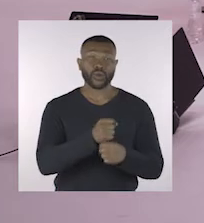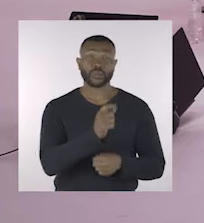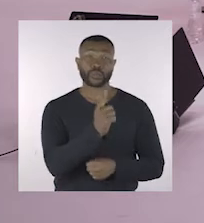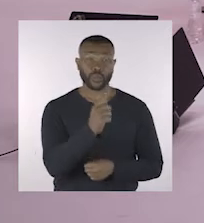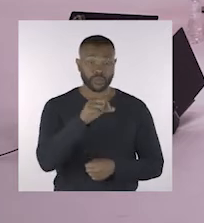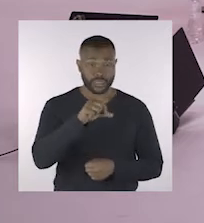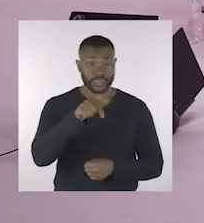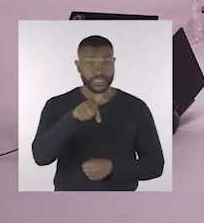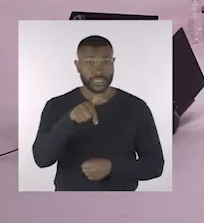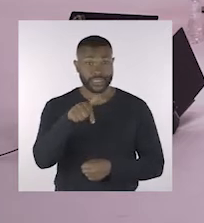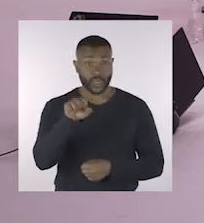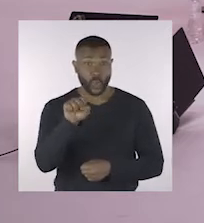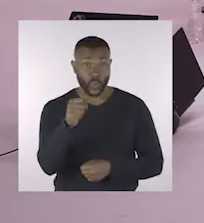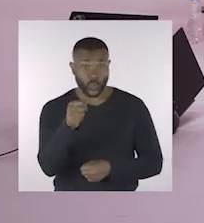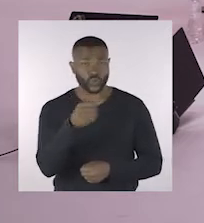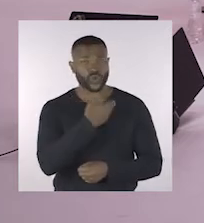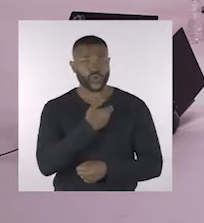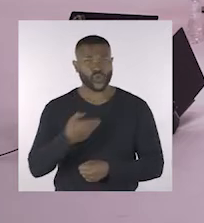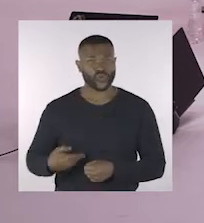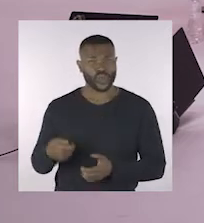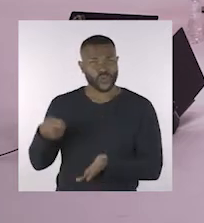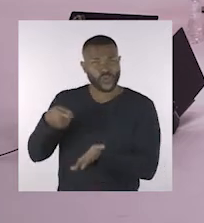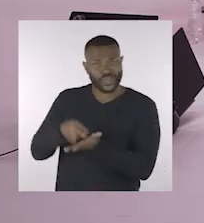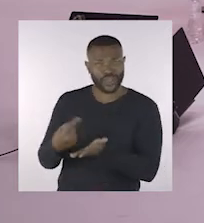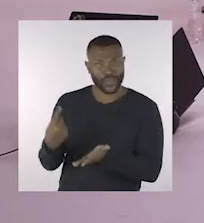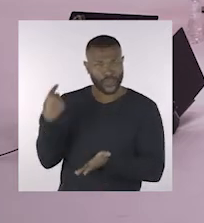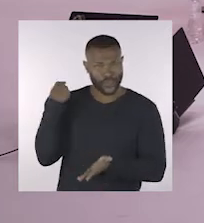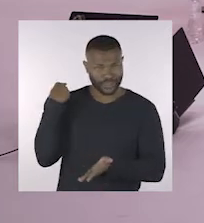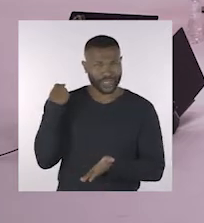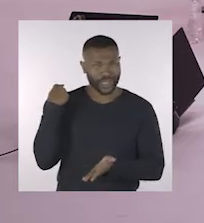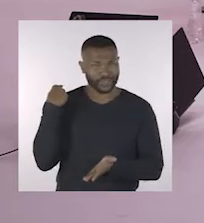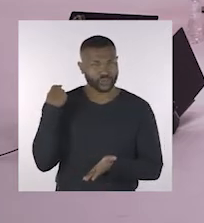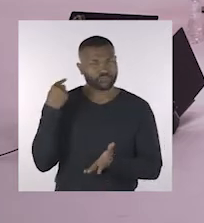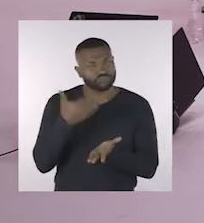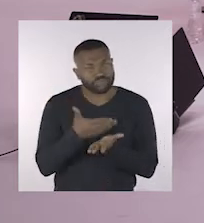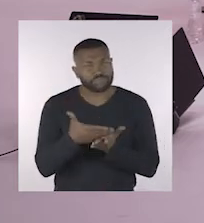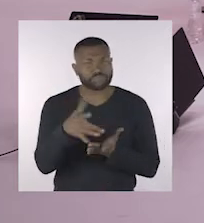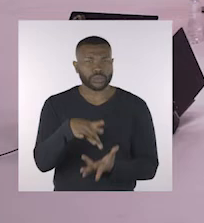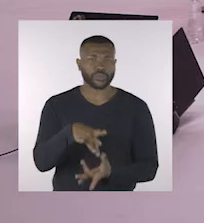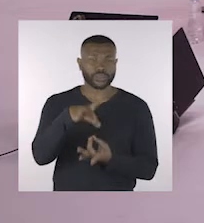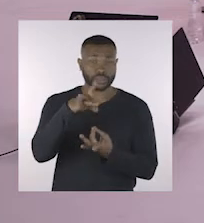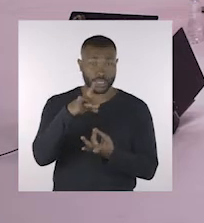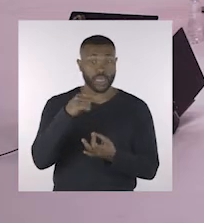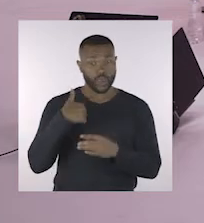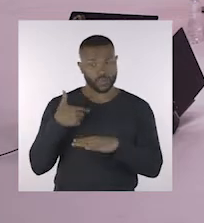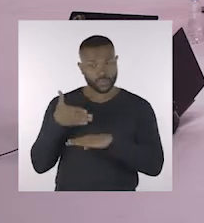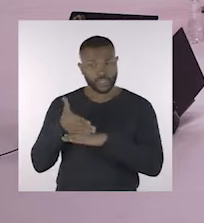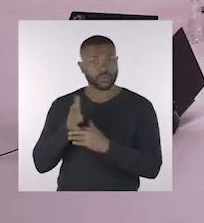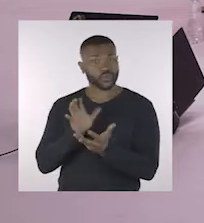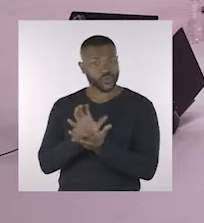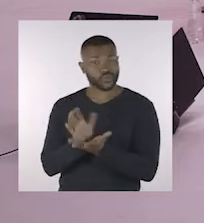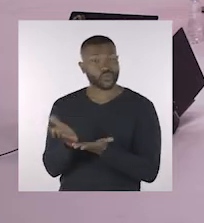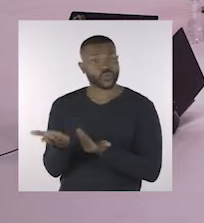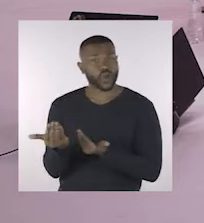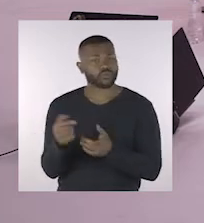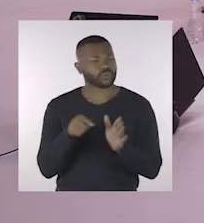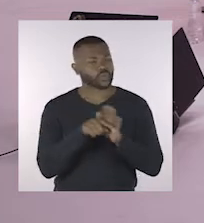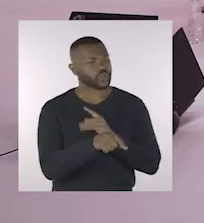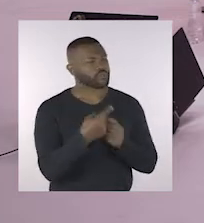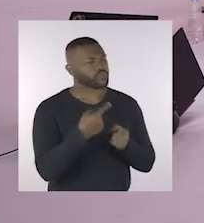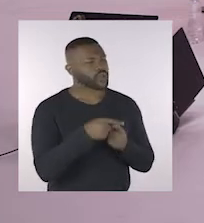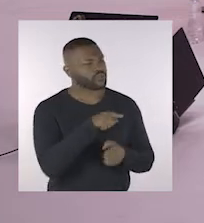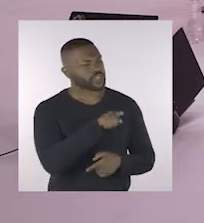que ainda não é para digitar dura um processo de redemocratização do país Ele falou olha eu participava do grupo de jovens